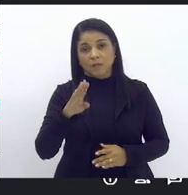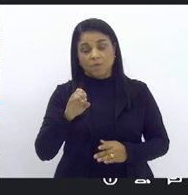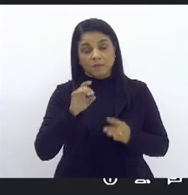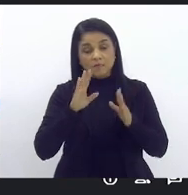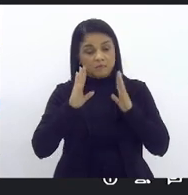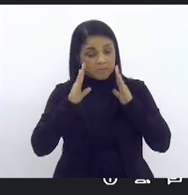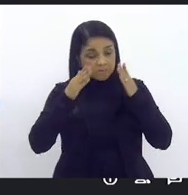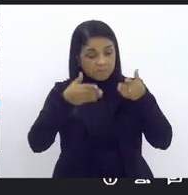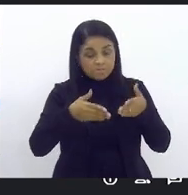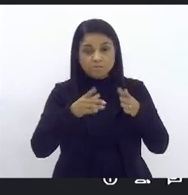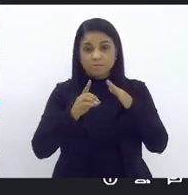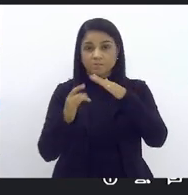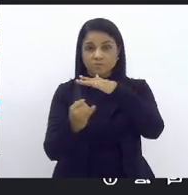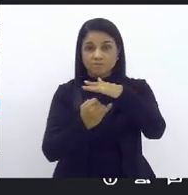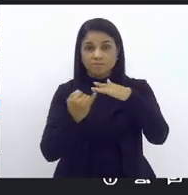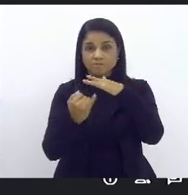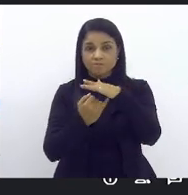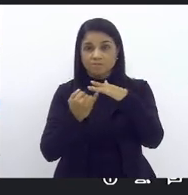que são destinados